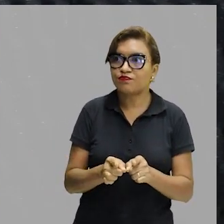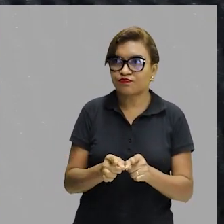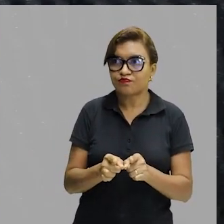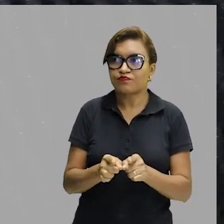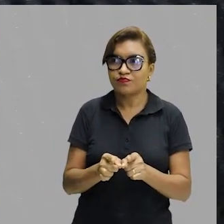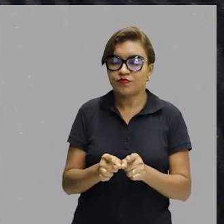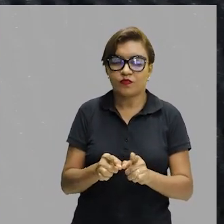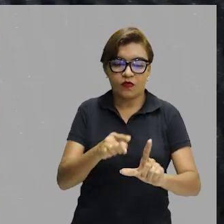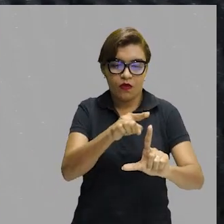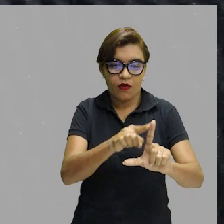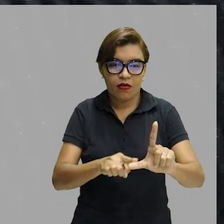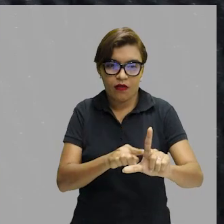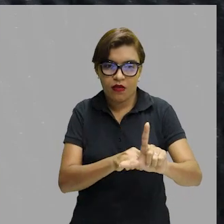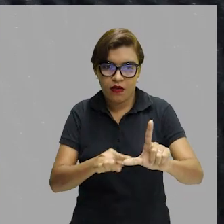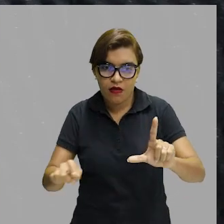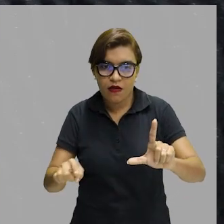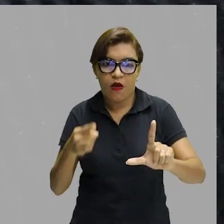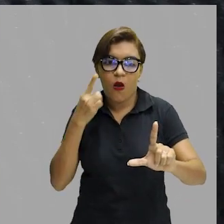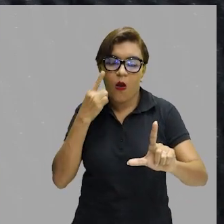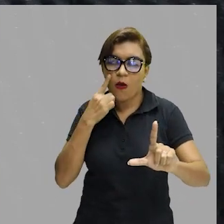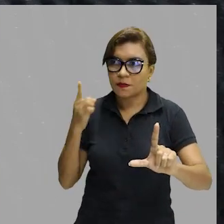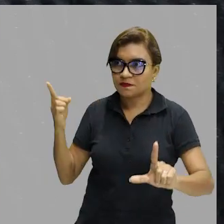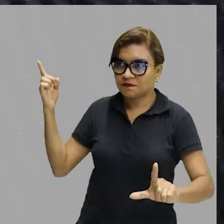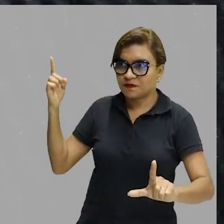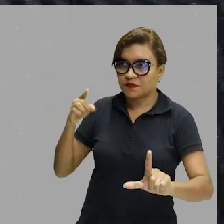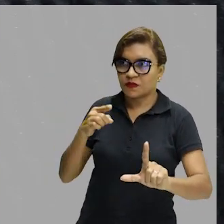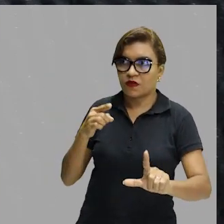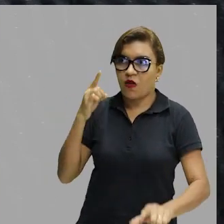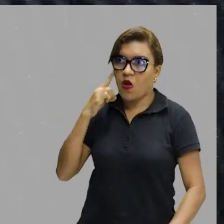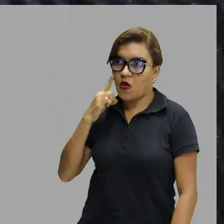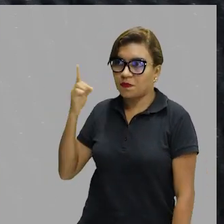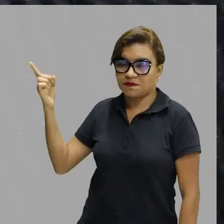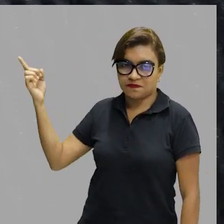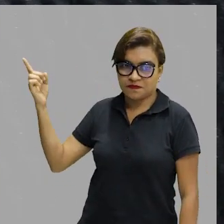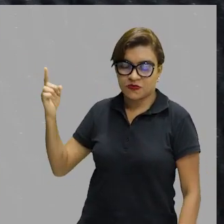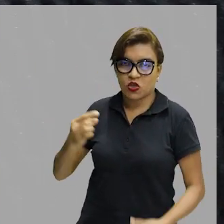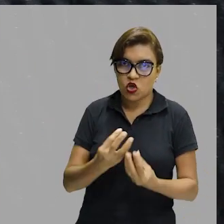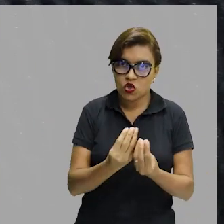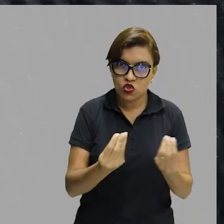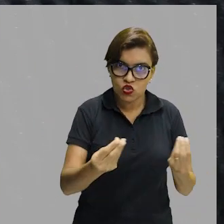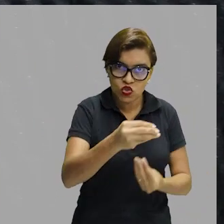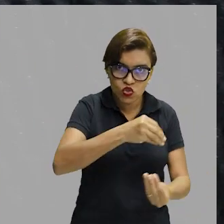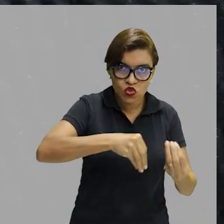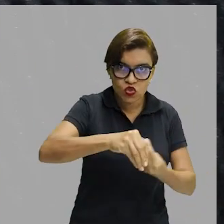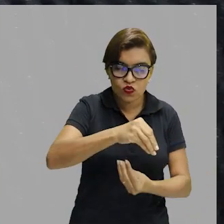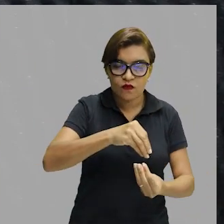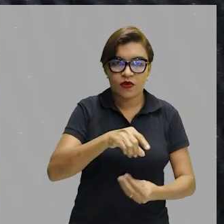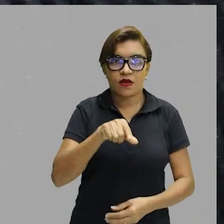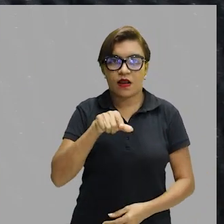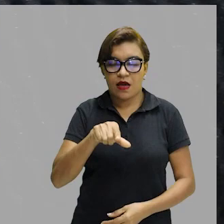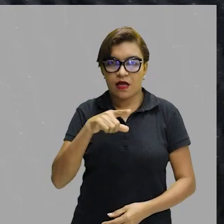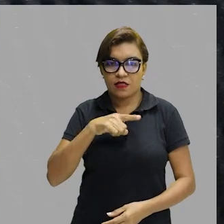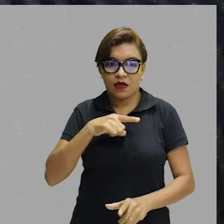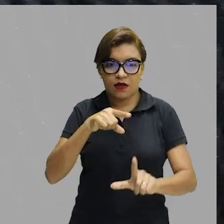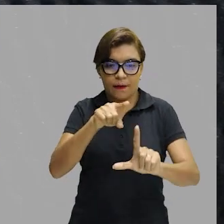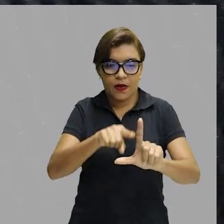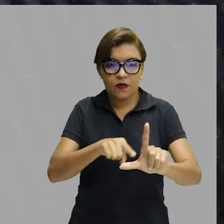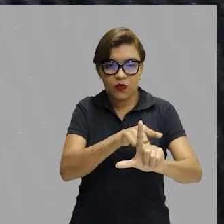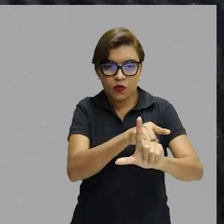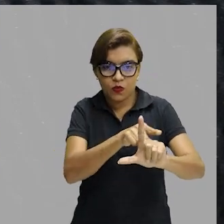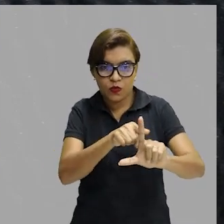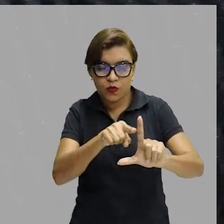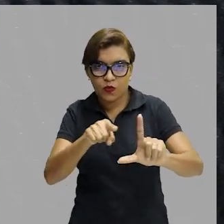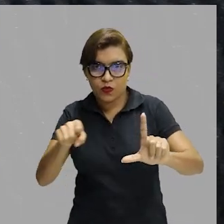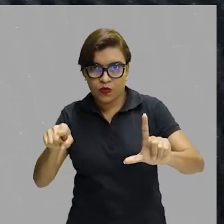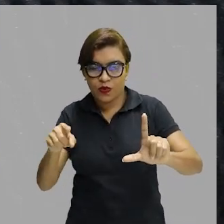aqui nessa região do gráfico, certo? Lembrando, aqui eu tenho o solvente, certo? E a linha tracejada é